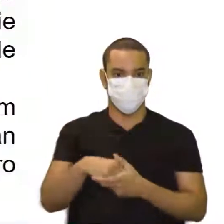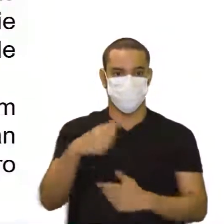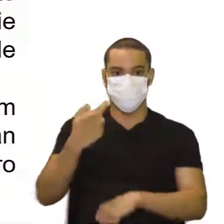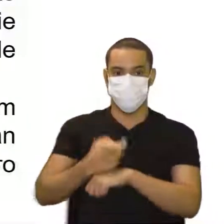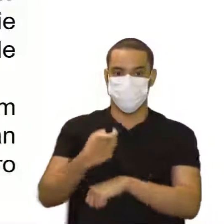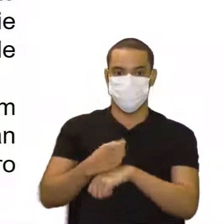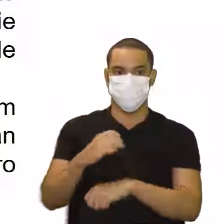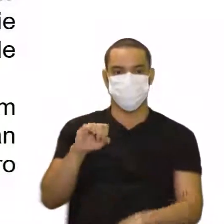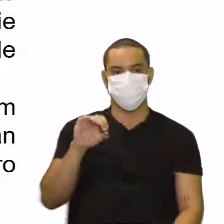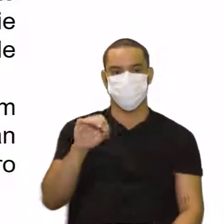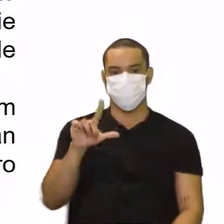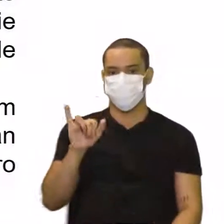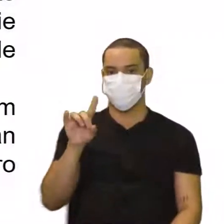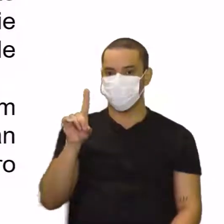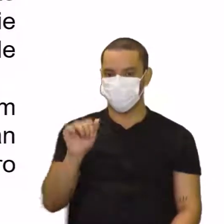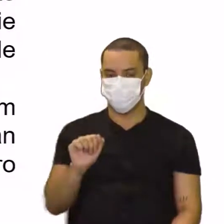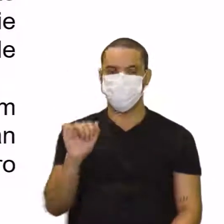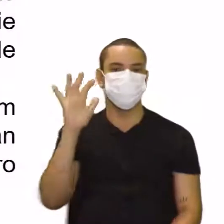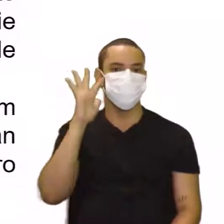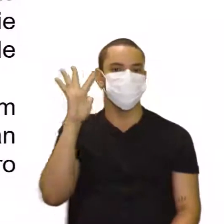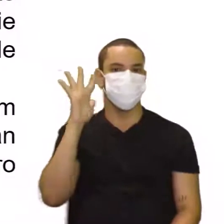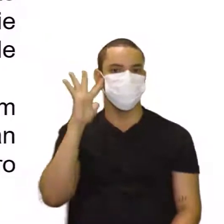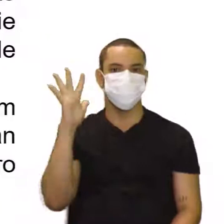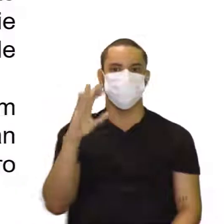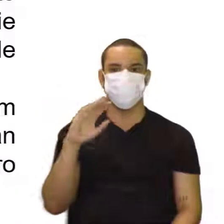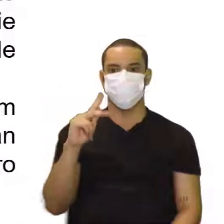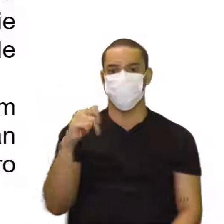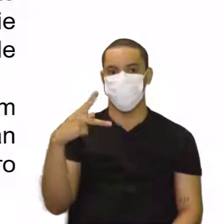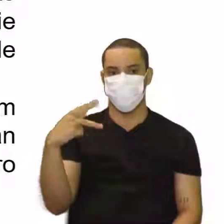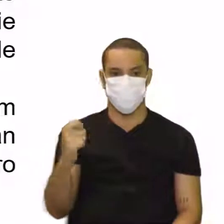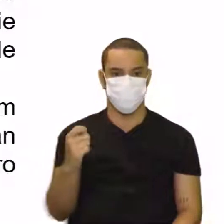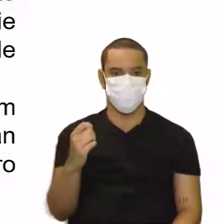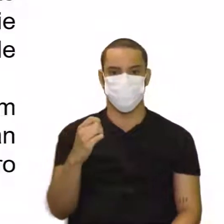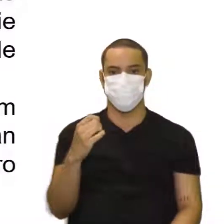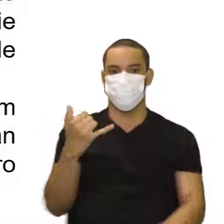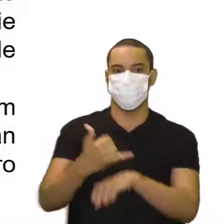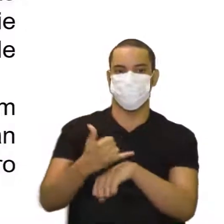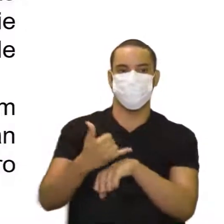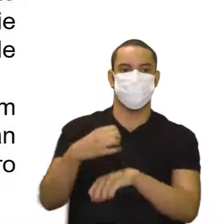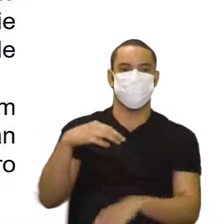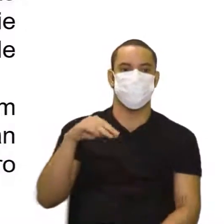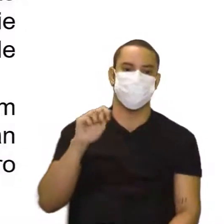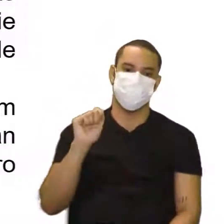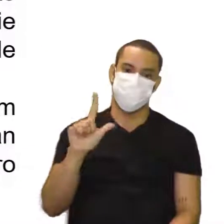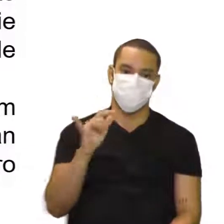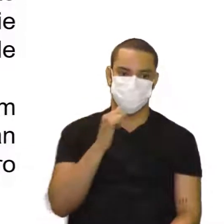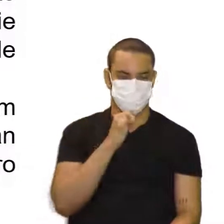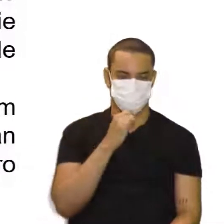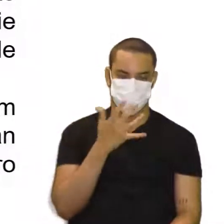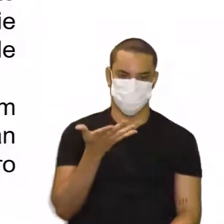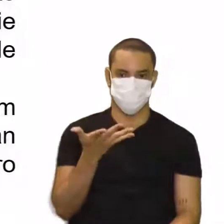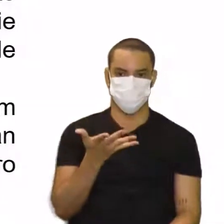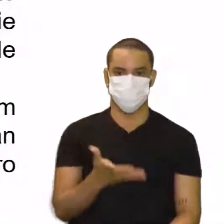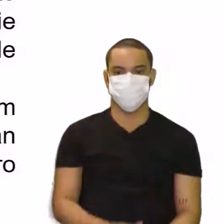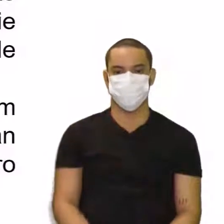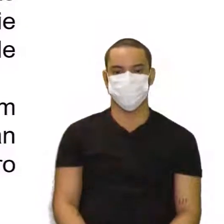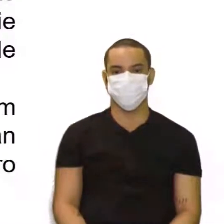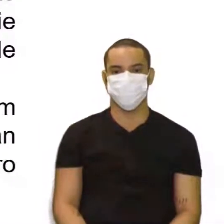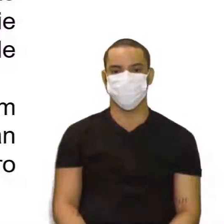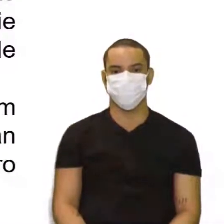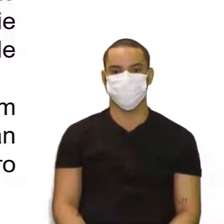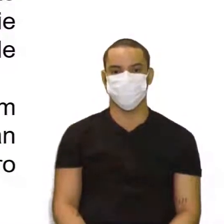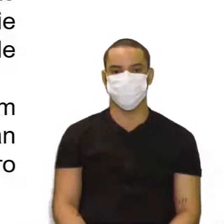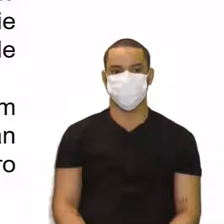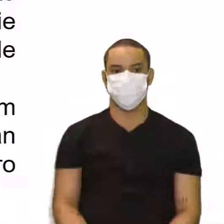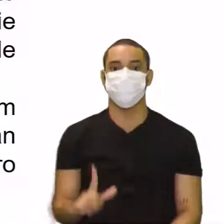sólida, né? Então, você imagina aí uma chapa de metal condutor, né? Uma chapa mesmo, ok? Imagine